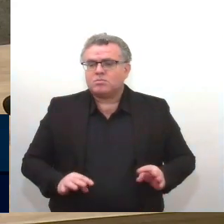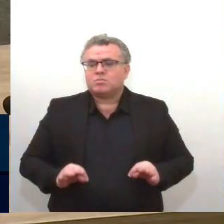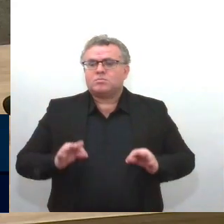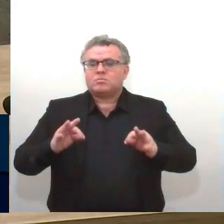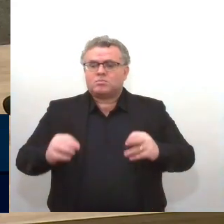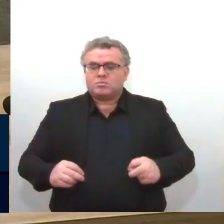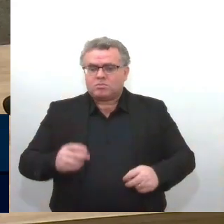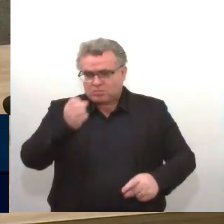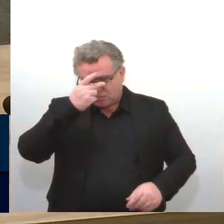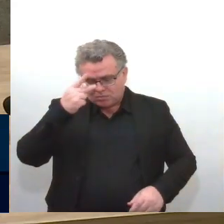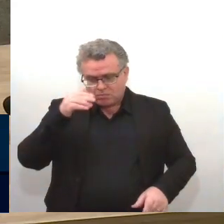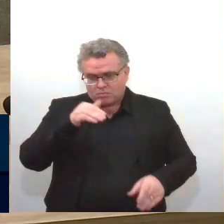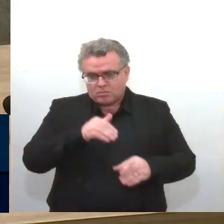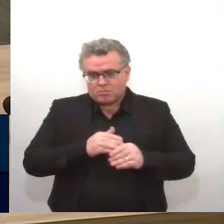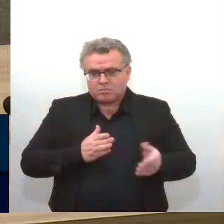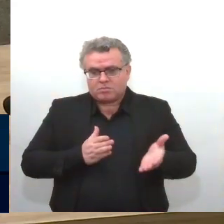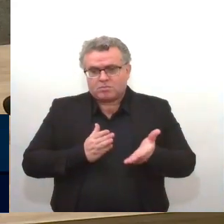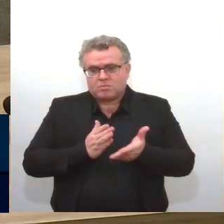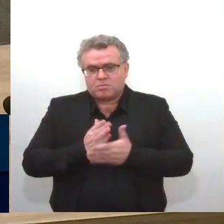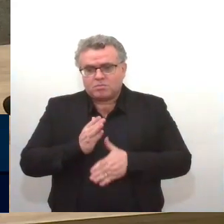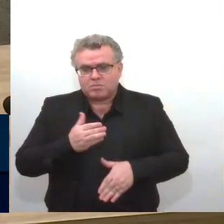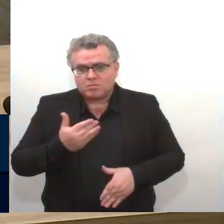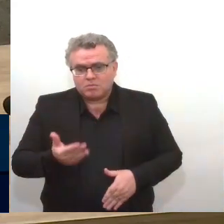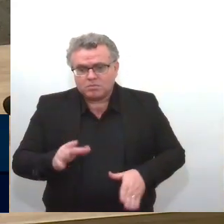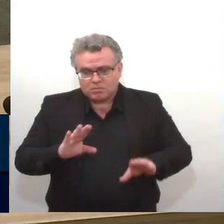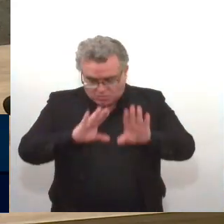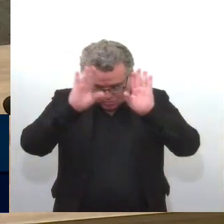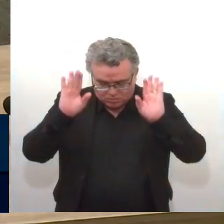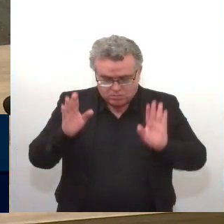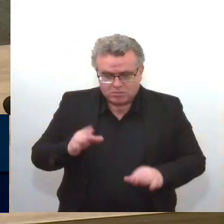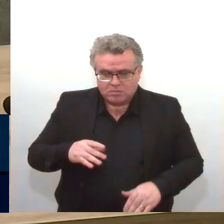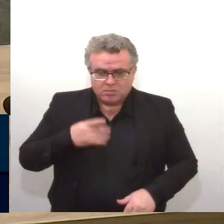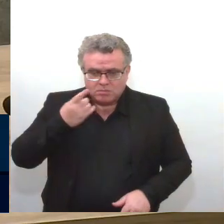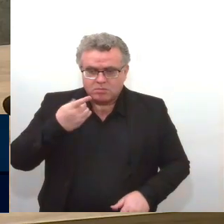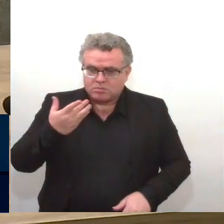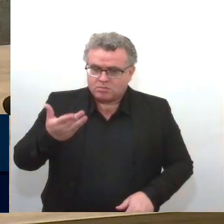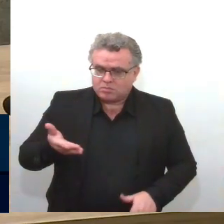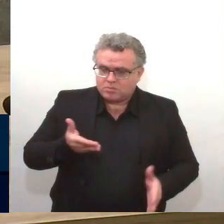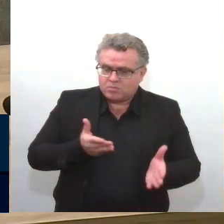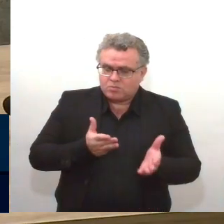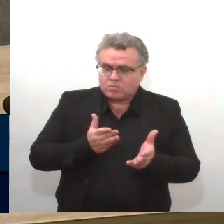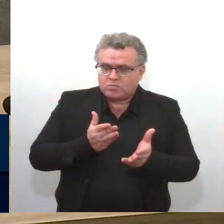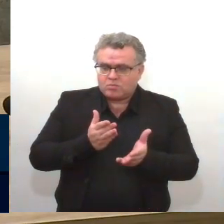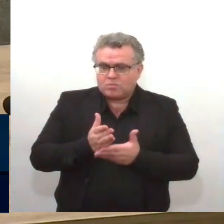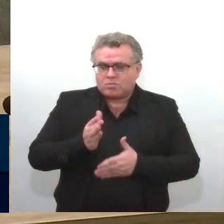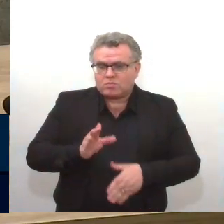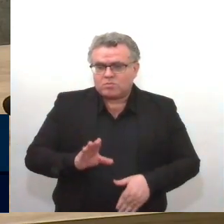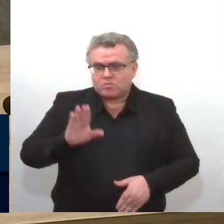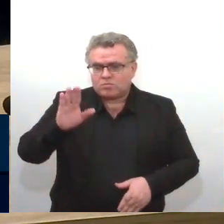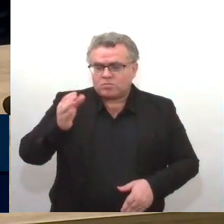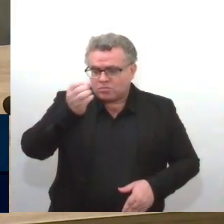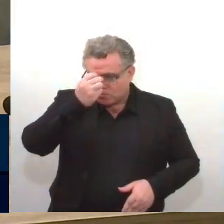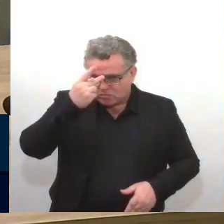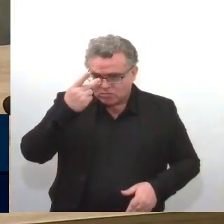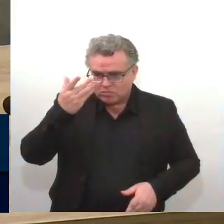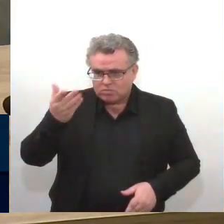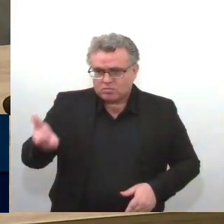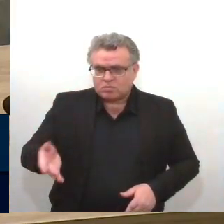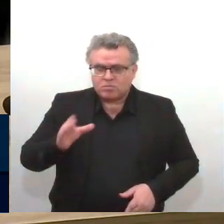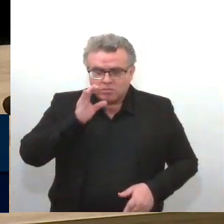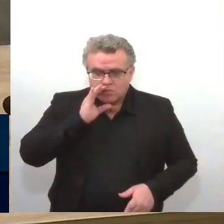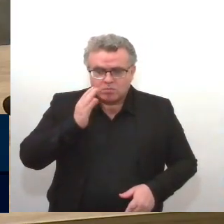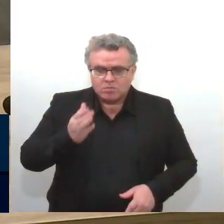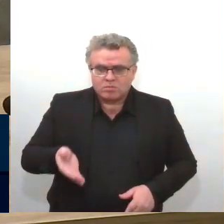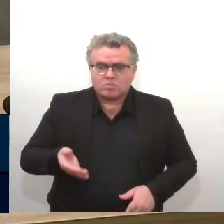nosso colega Samuel Carvalho que conseguiu se eleger no município de Socorro uma eleição todo mundo sabe